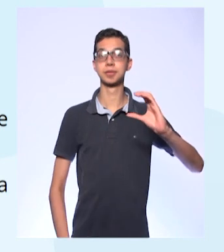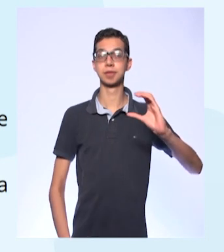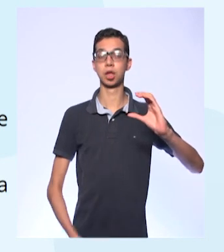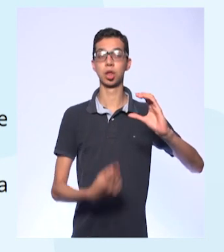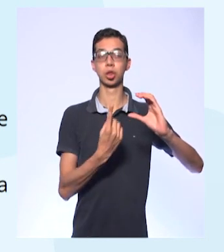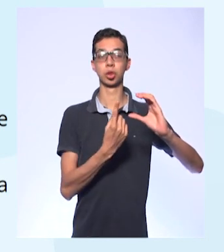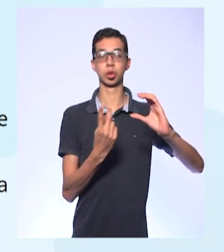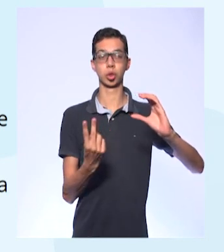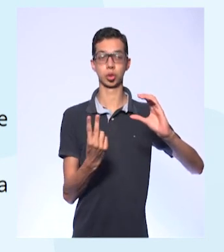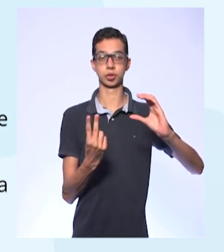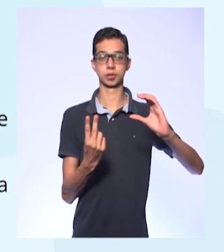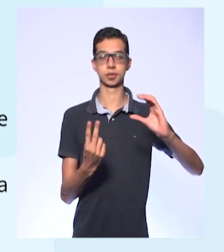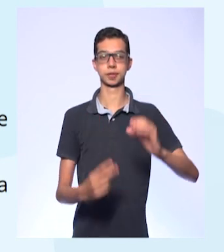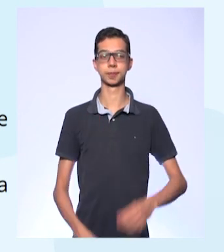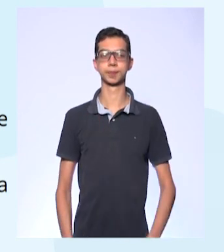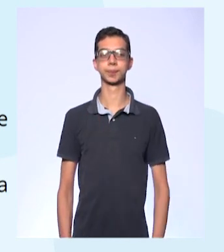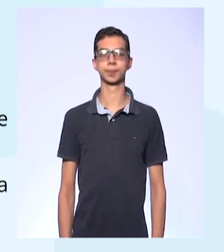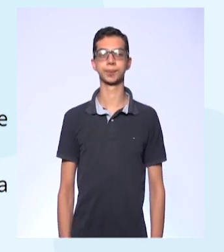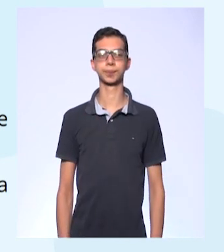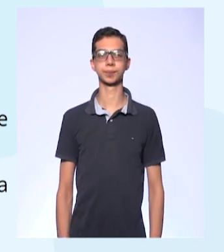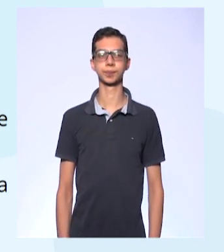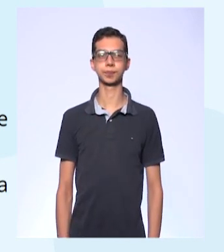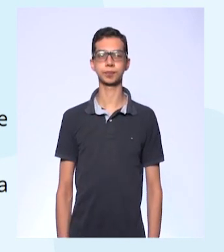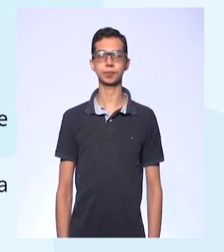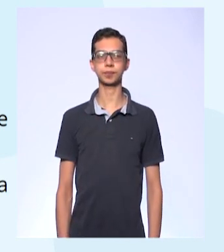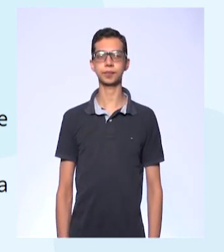abundância na Terra de cerca de